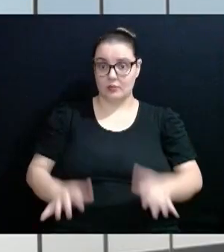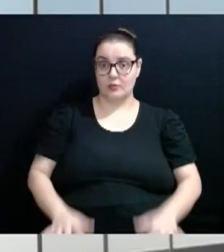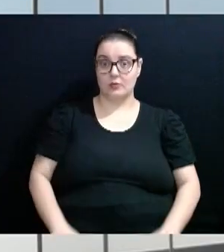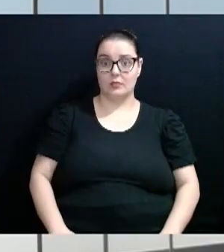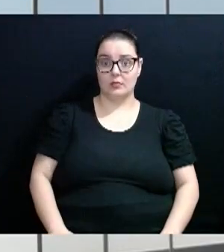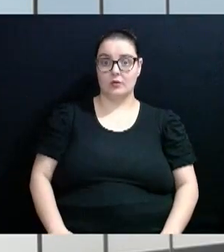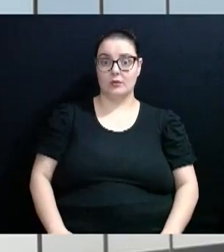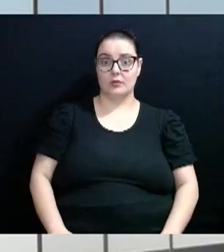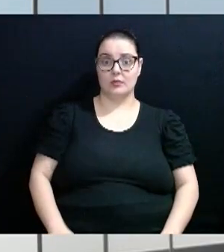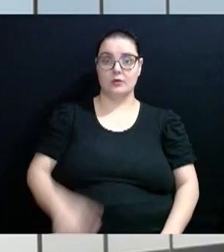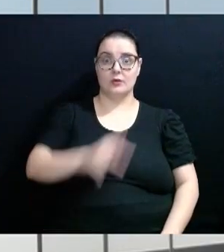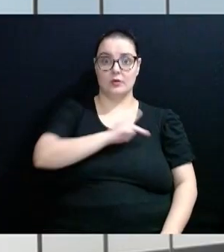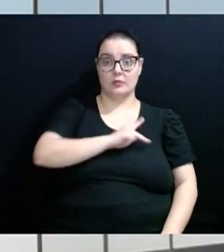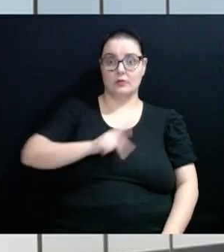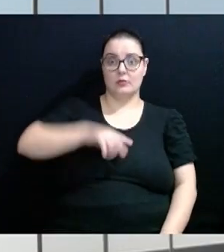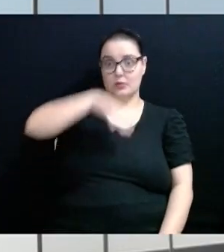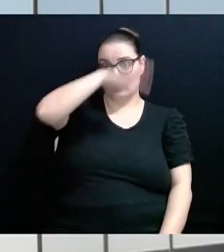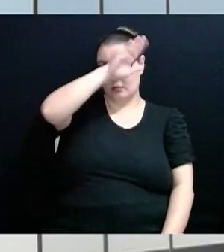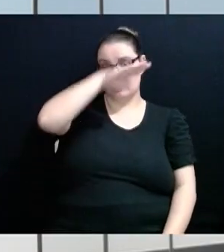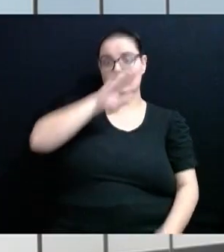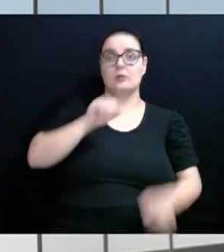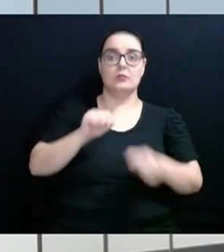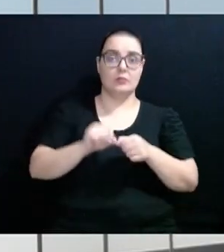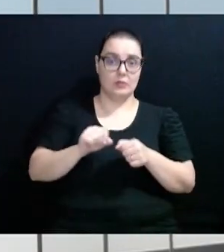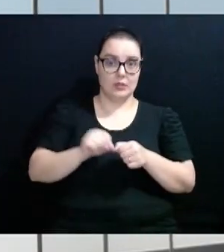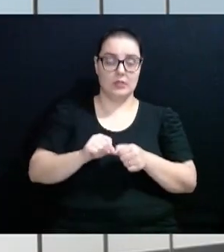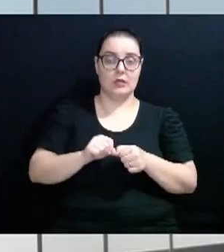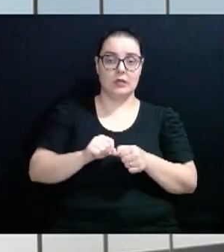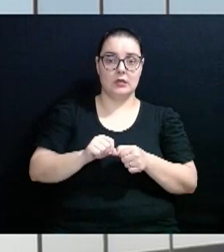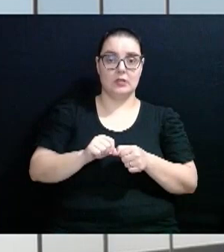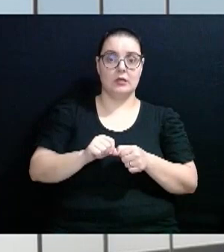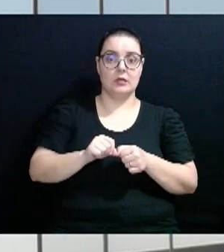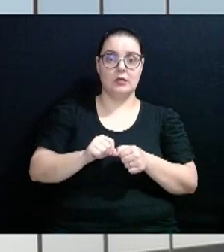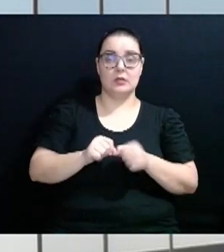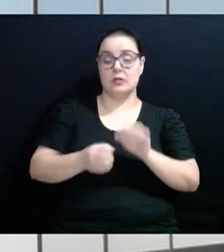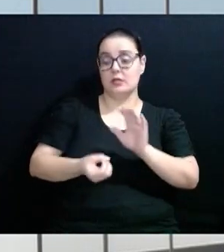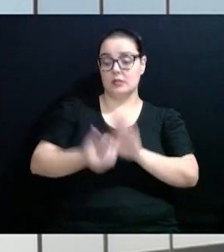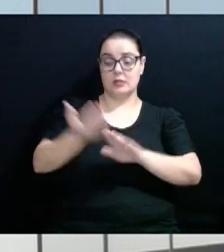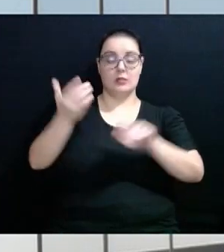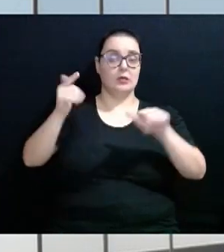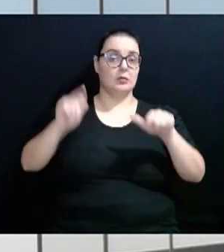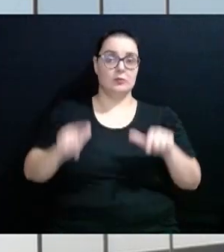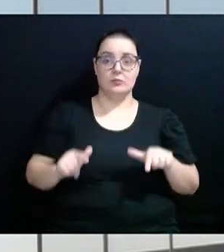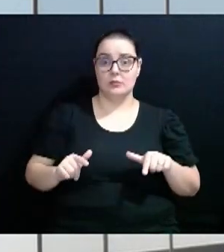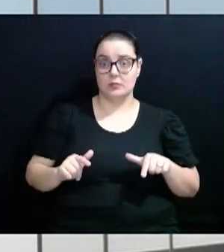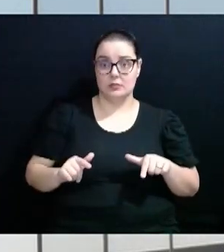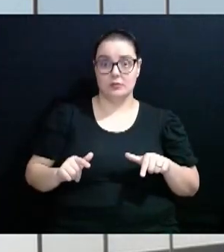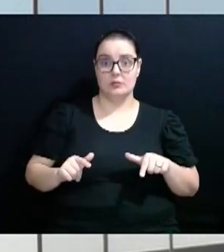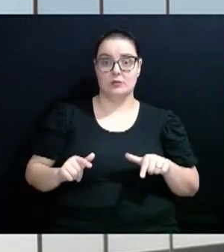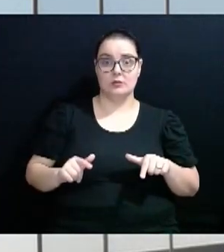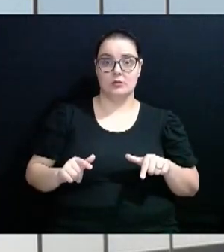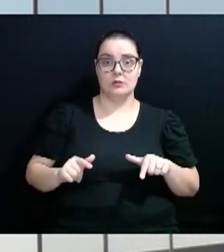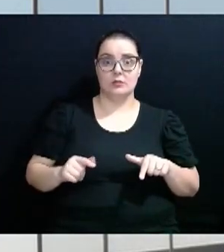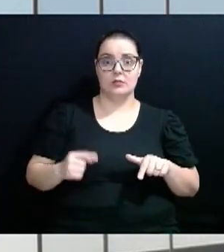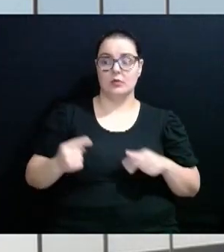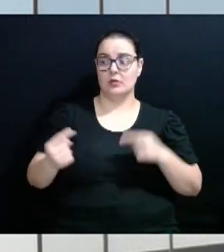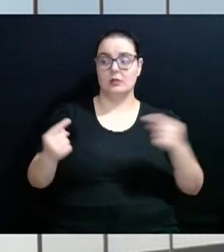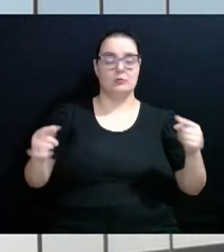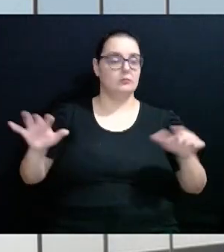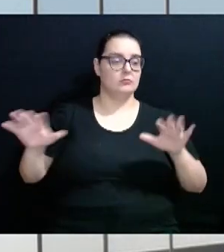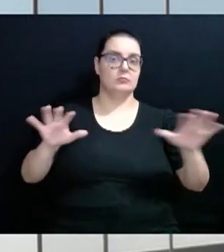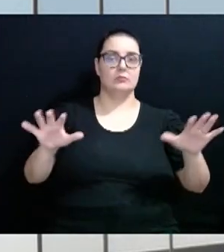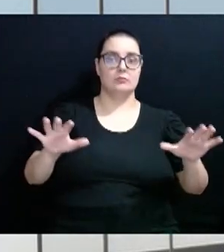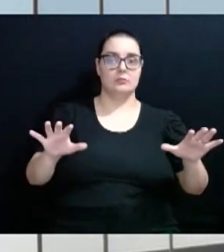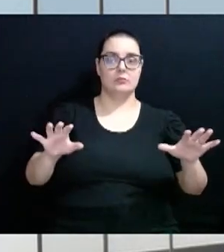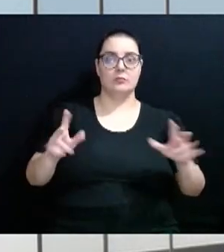Trump fez é criar um ambiente de cada um por si. Como não tem Deus nessa história, não podemos